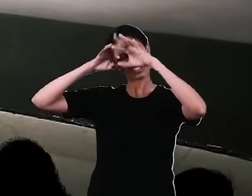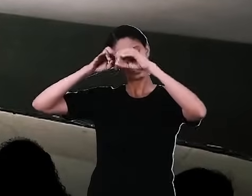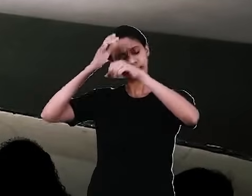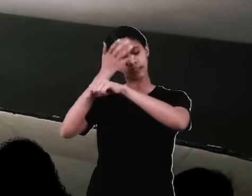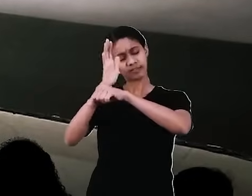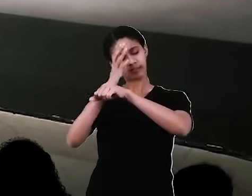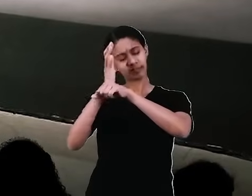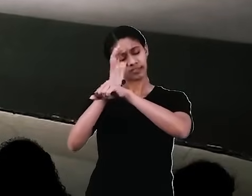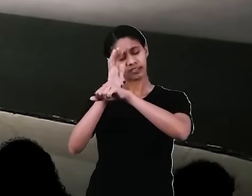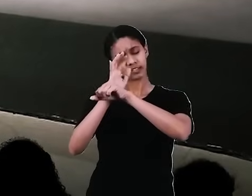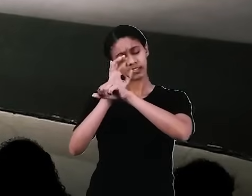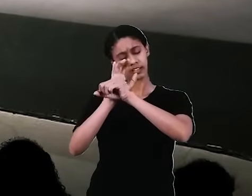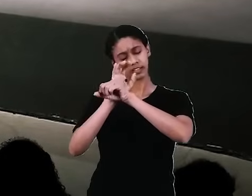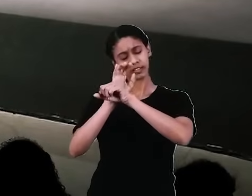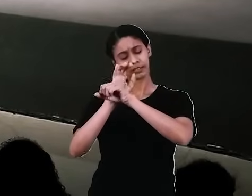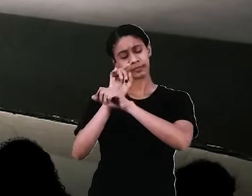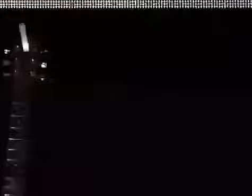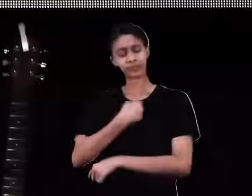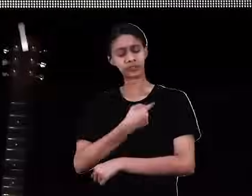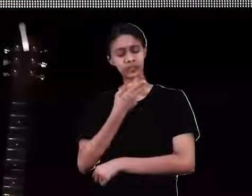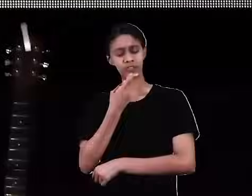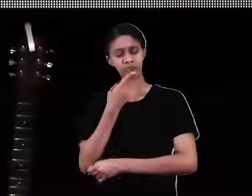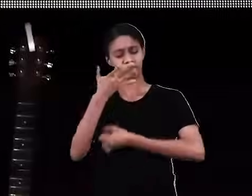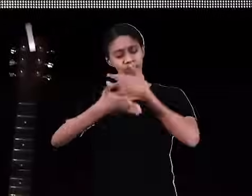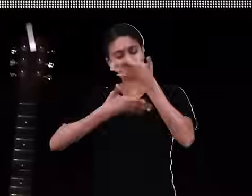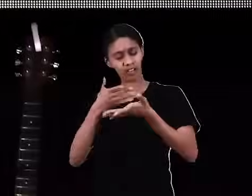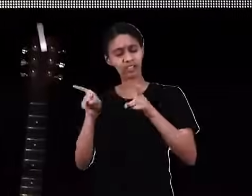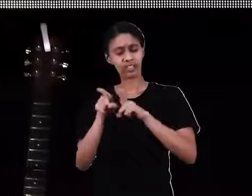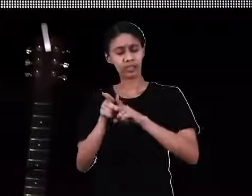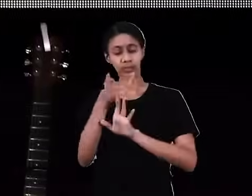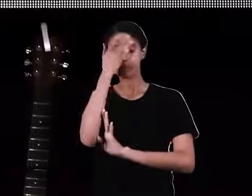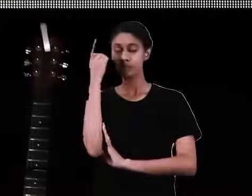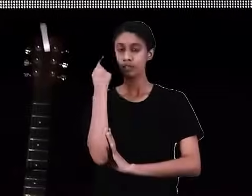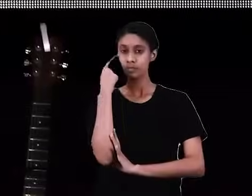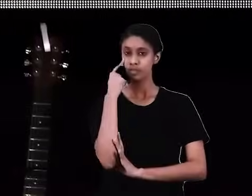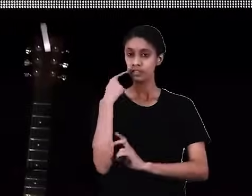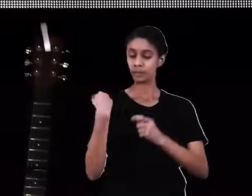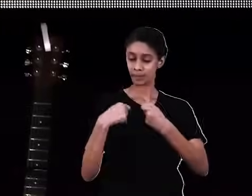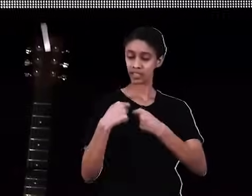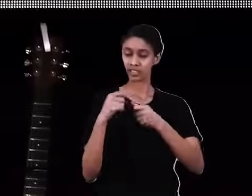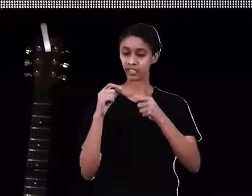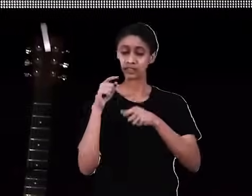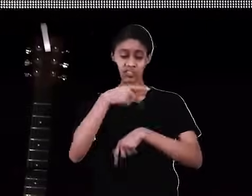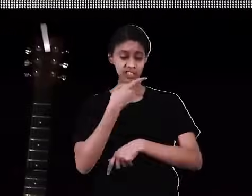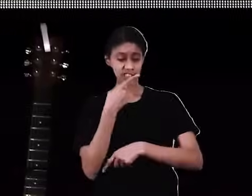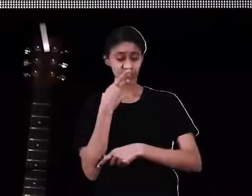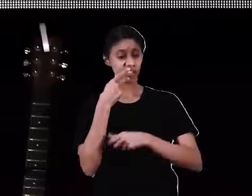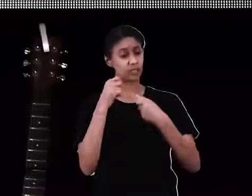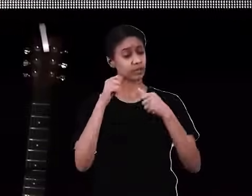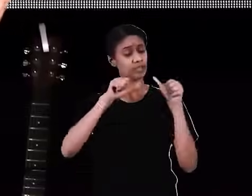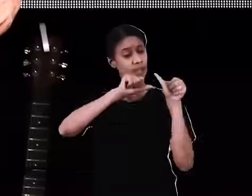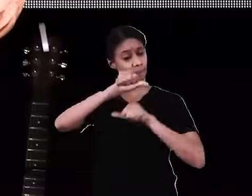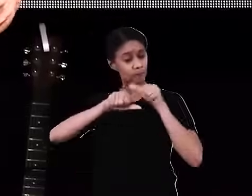treinar, controlar as nossas palavras. É, tem gente que já ouviu assim, você vai ter que engolir o que você disse, você também vai ter que